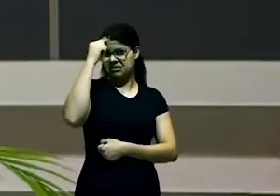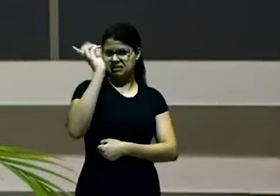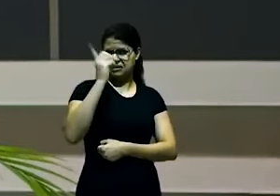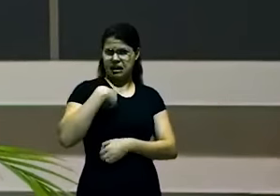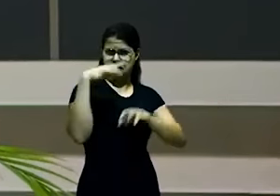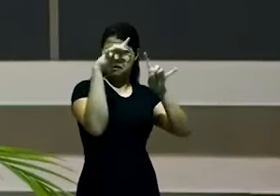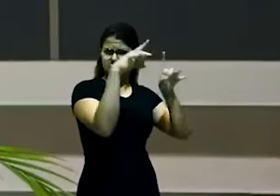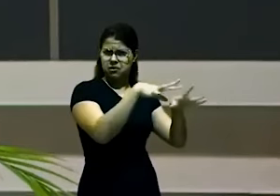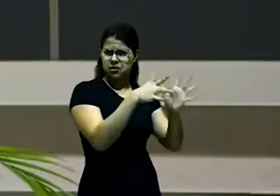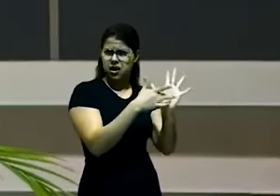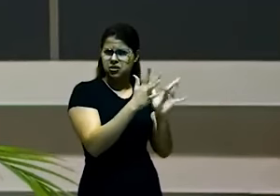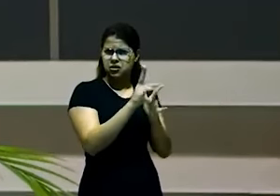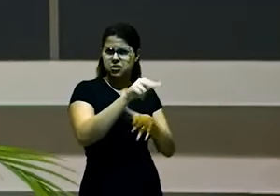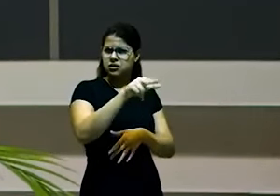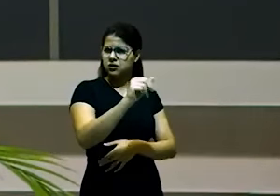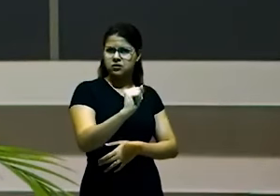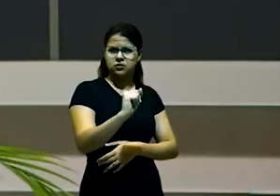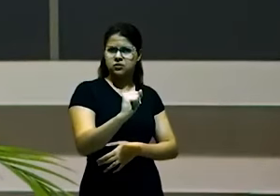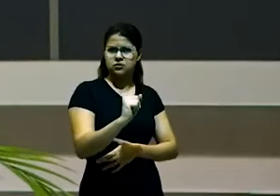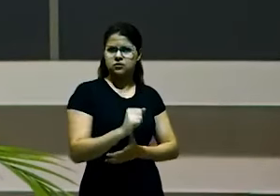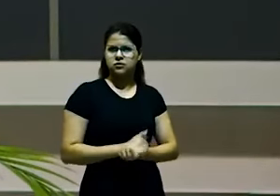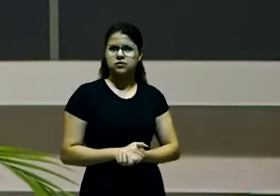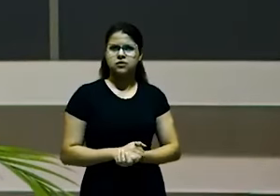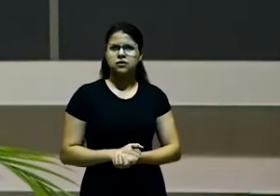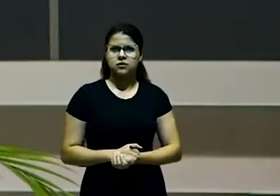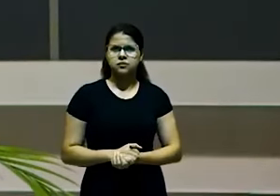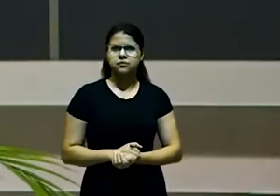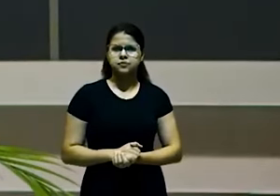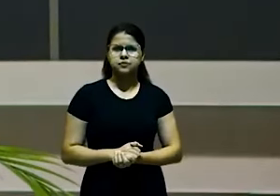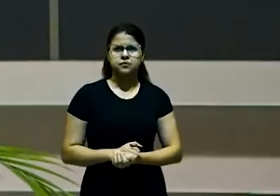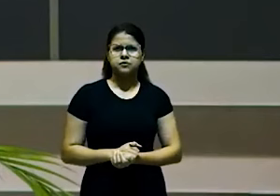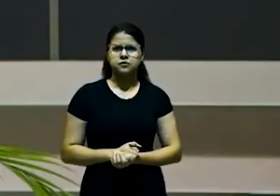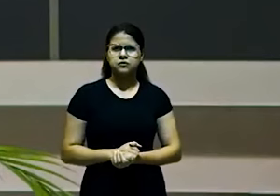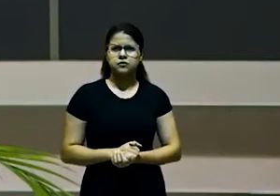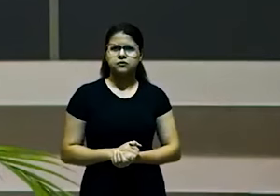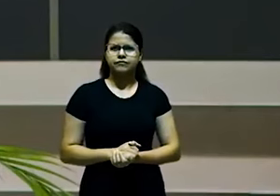fim e Jesus disse Pedro ainda esta